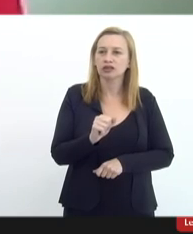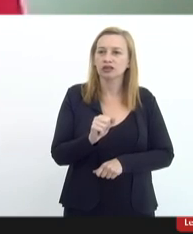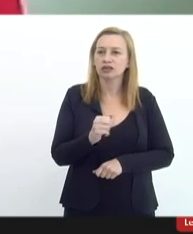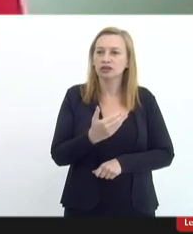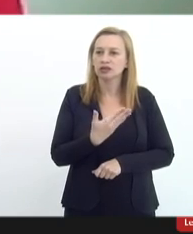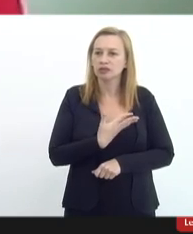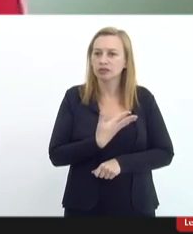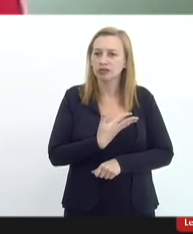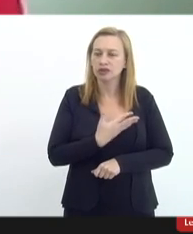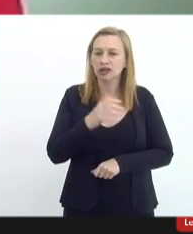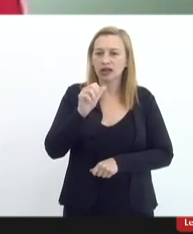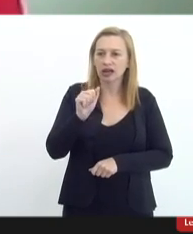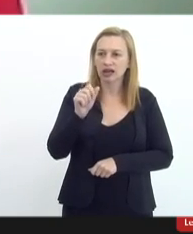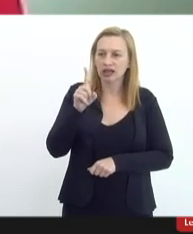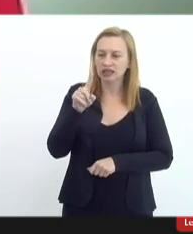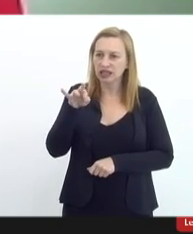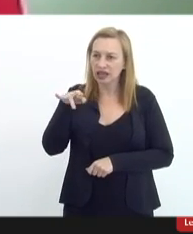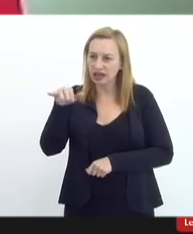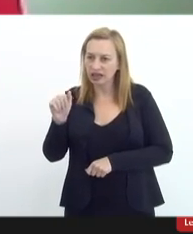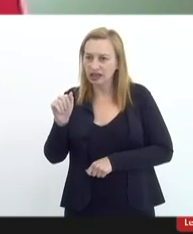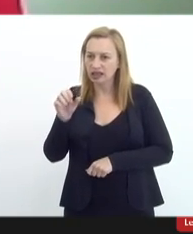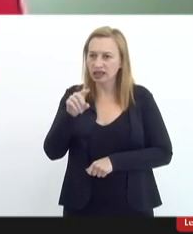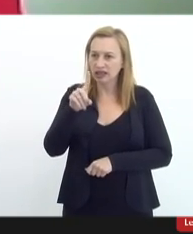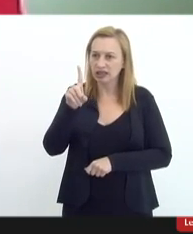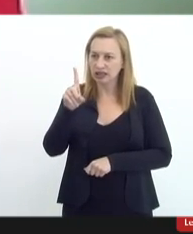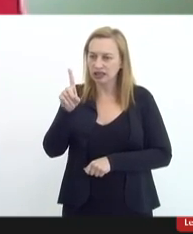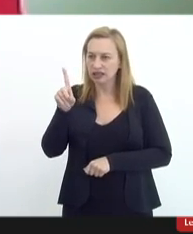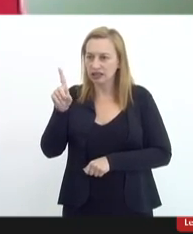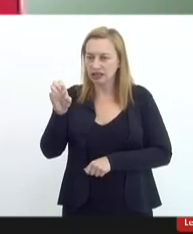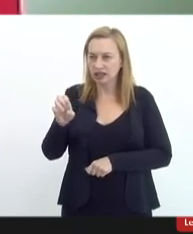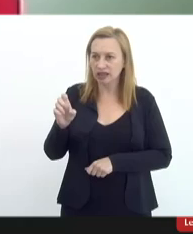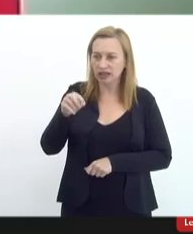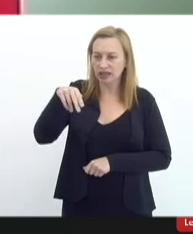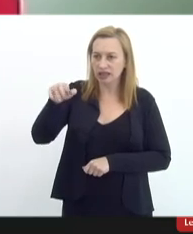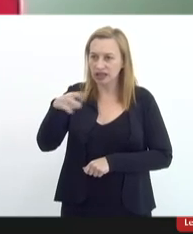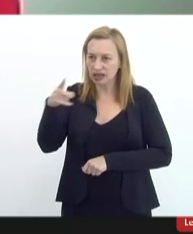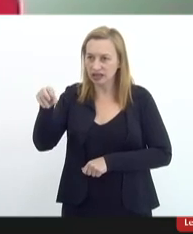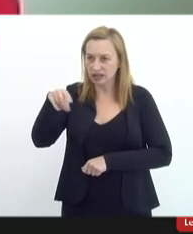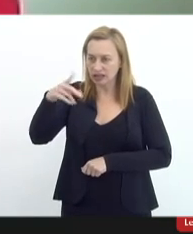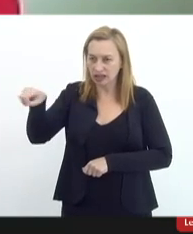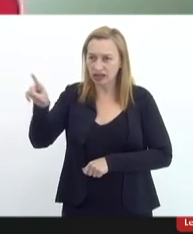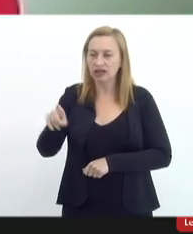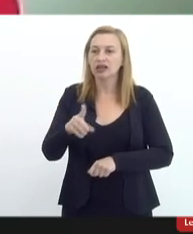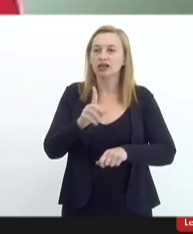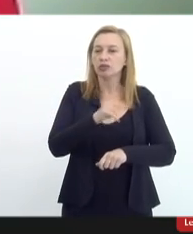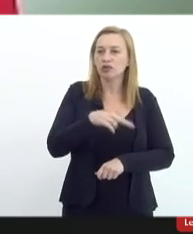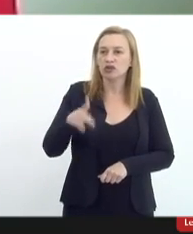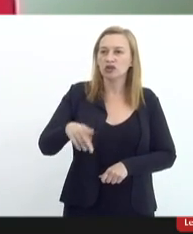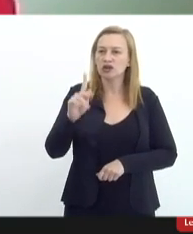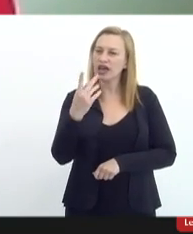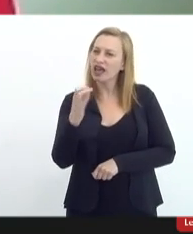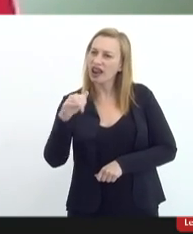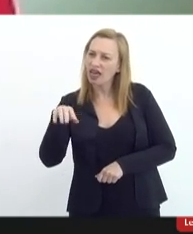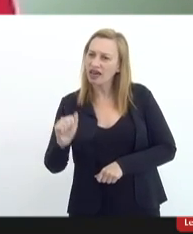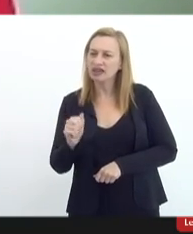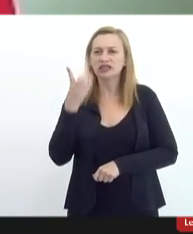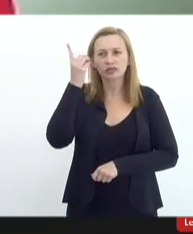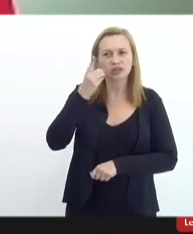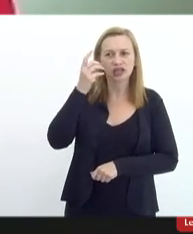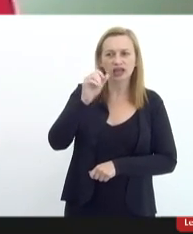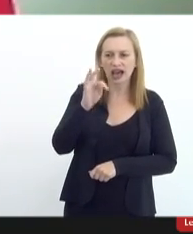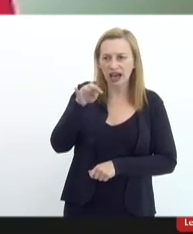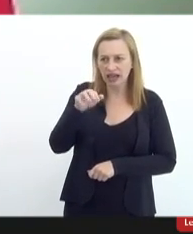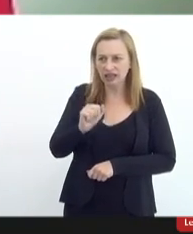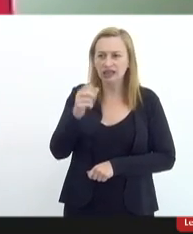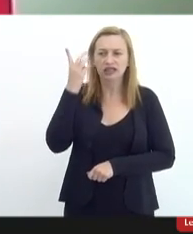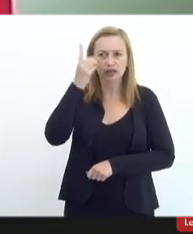querida Adriana de Nanã, a doutora e professora Helena Teodoro, ao deputado Átila